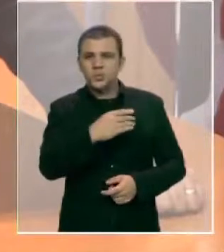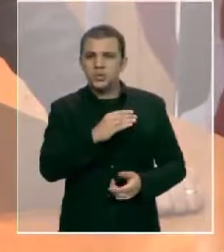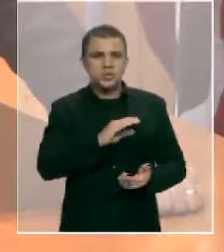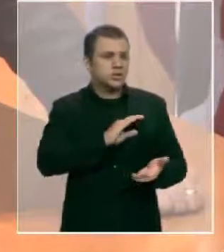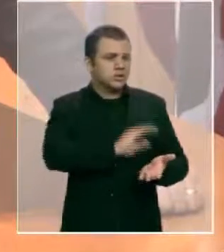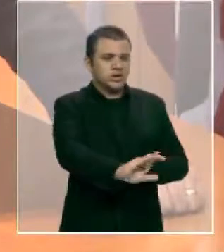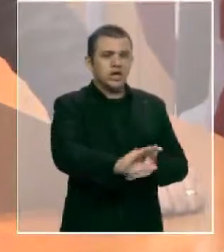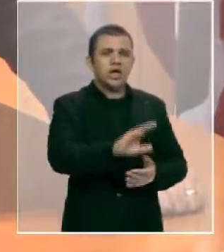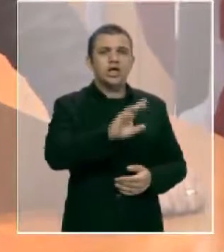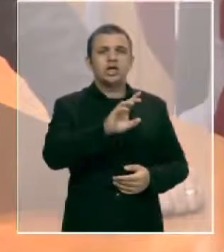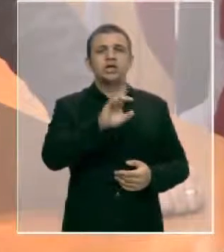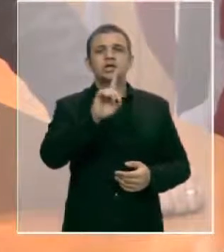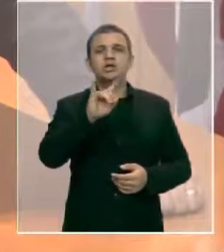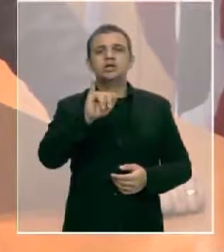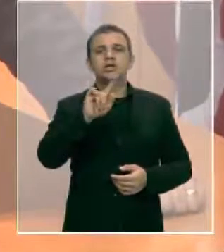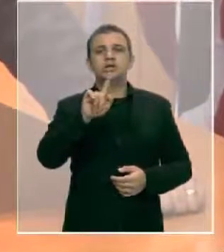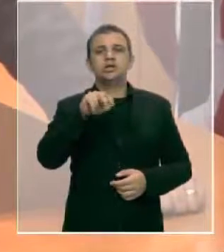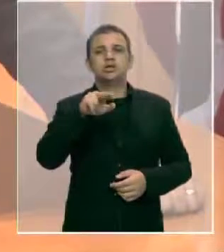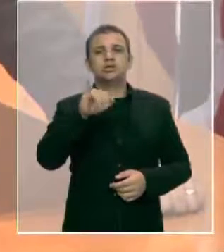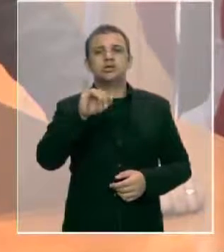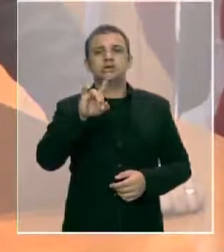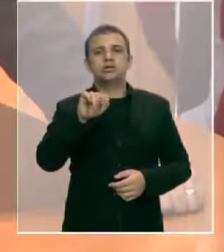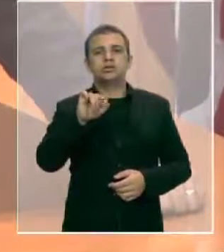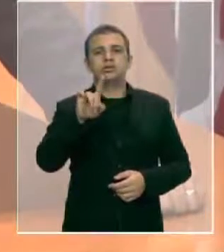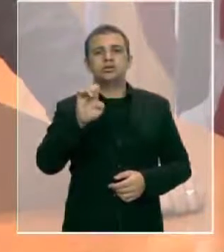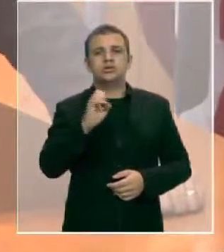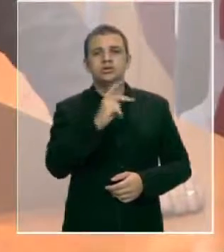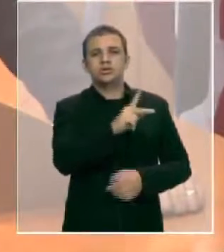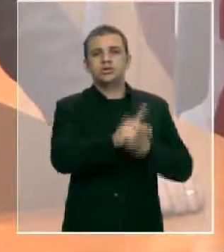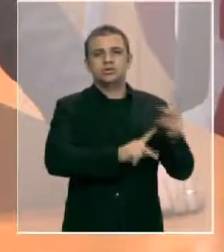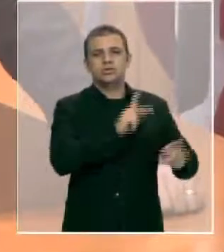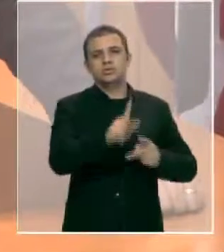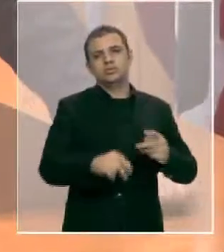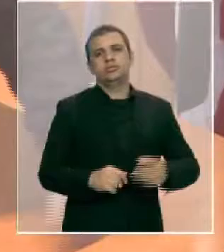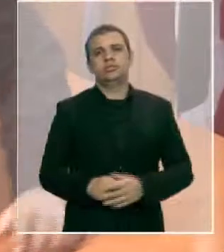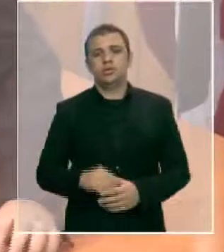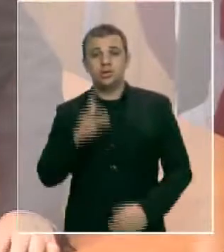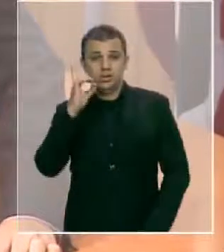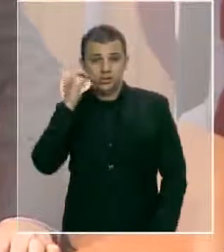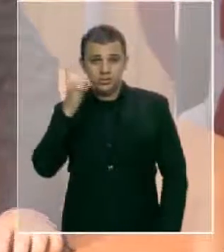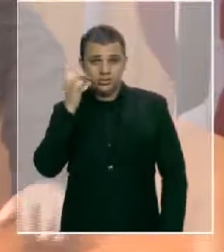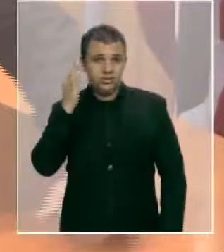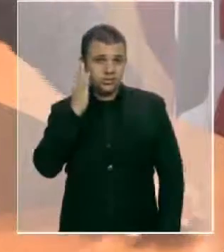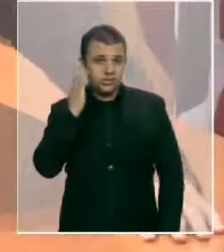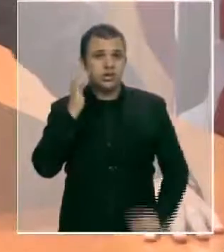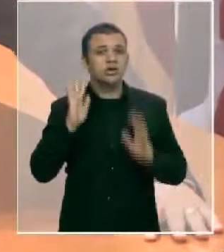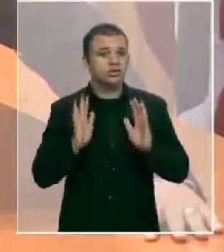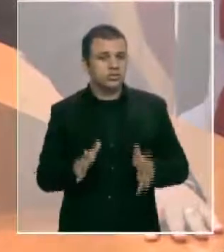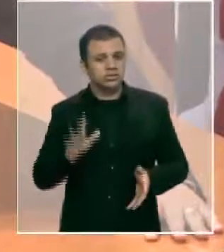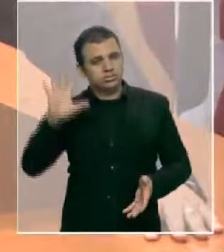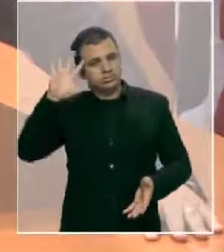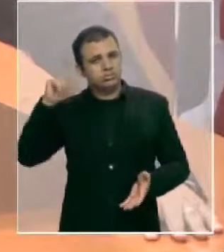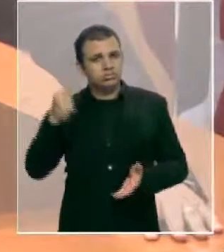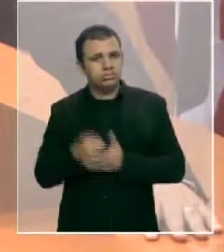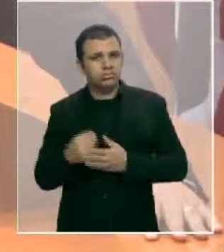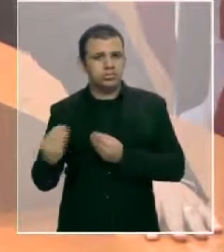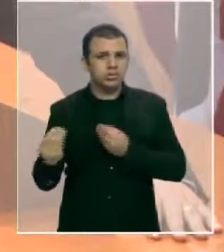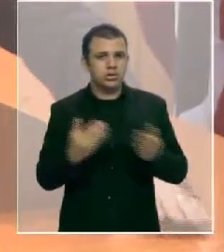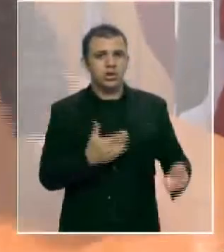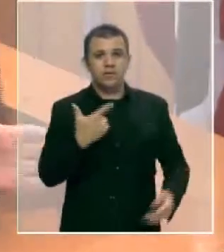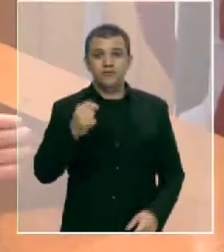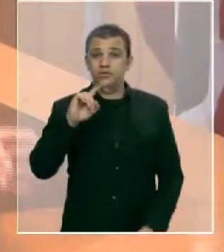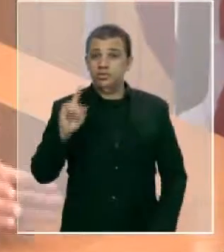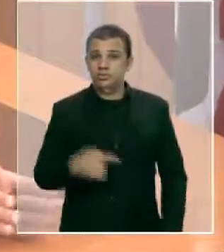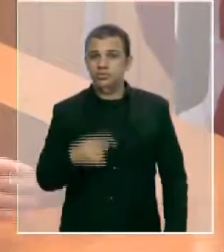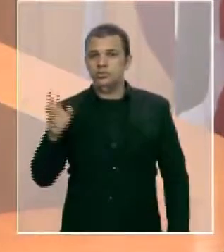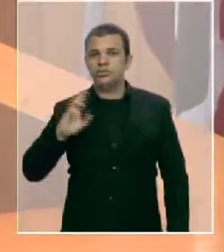essa determinação de garantir os 20 milhões para resolver o problema de abastecimento de água em Imperatriz